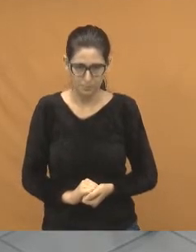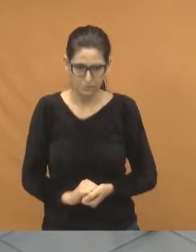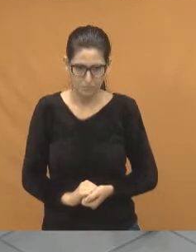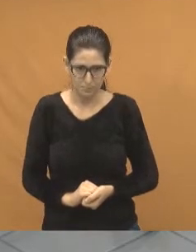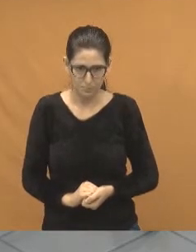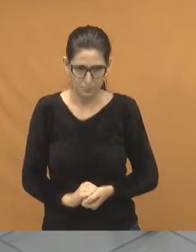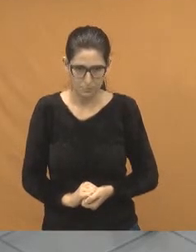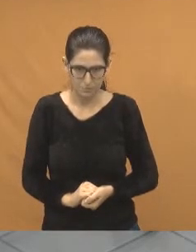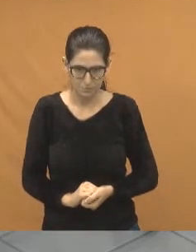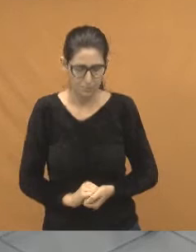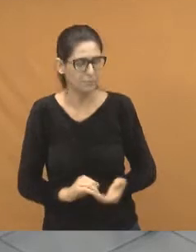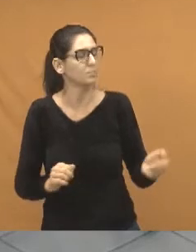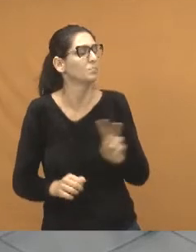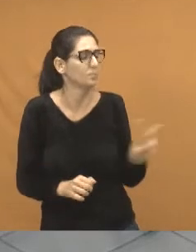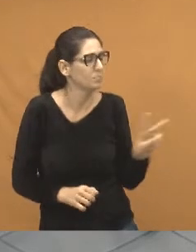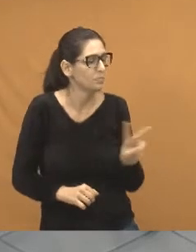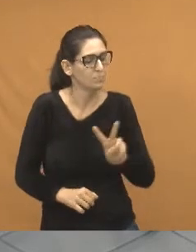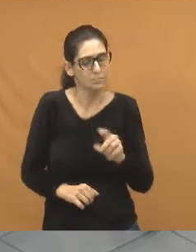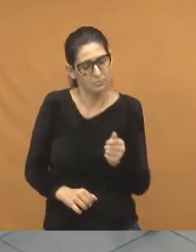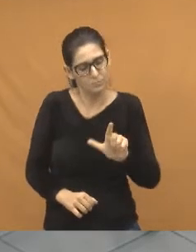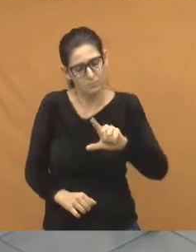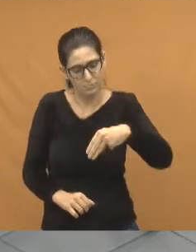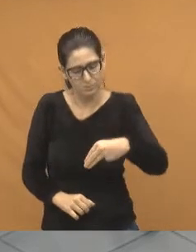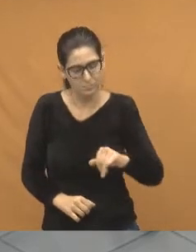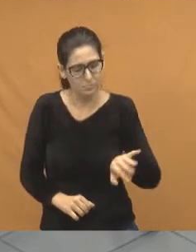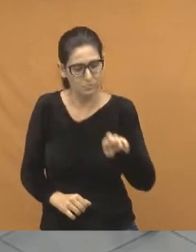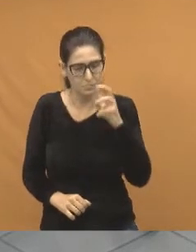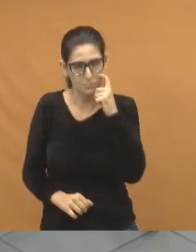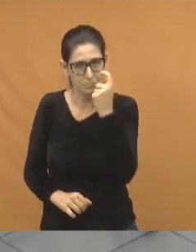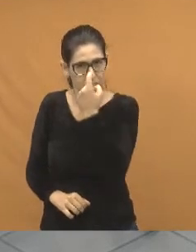Como vota o vereador Valmir do Parque Meia Lua?